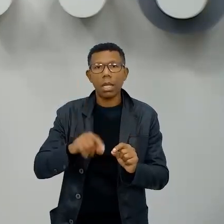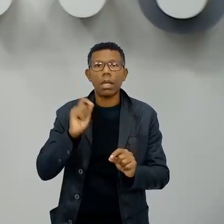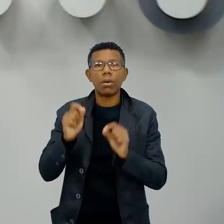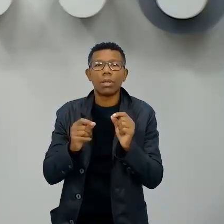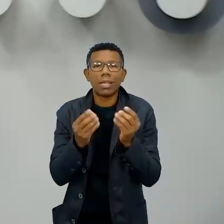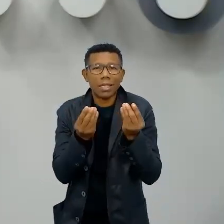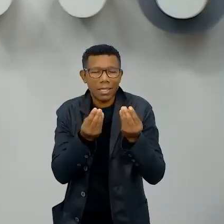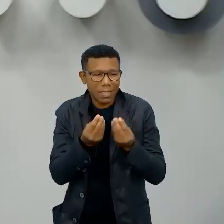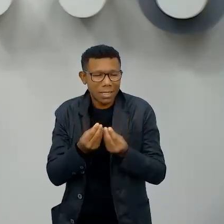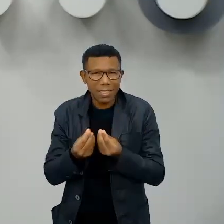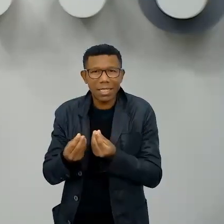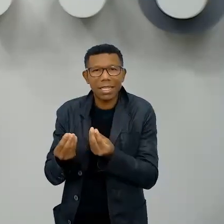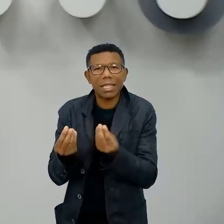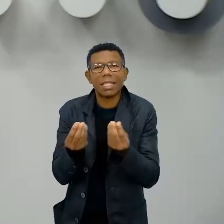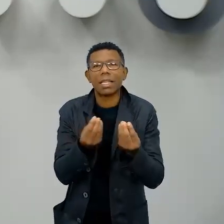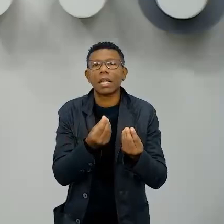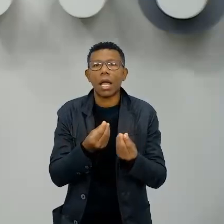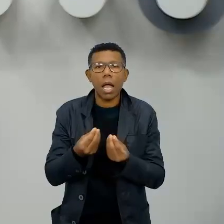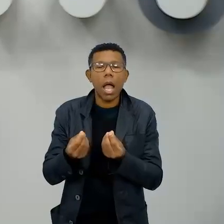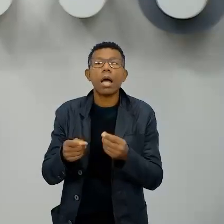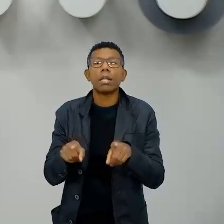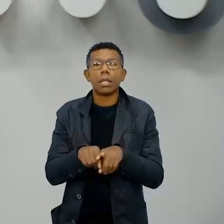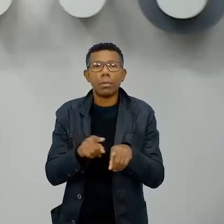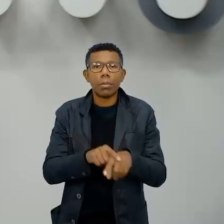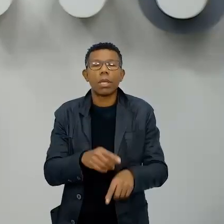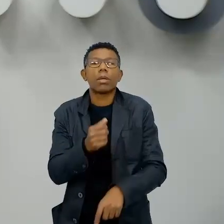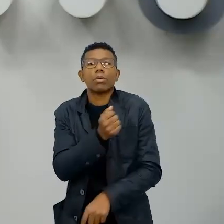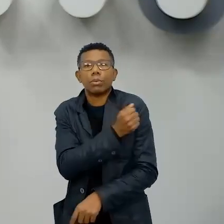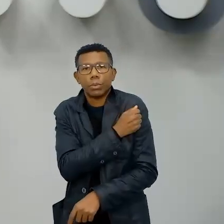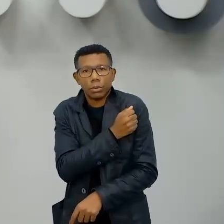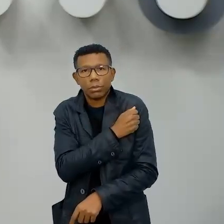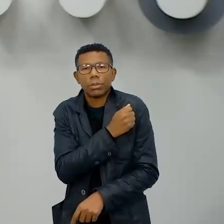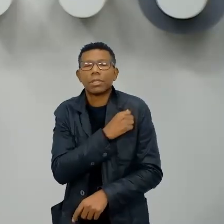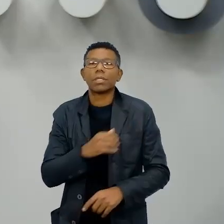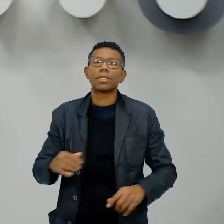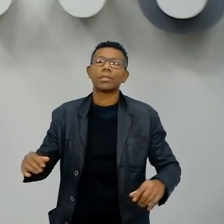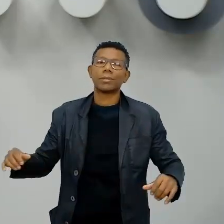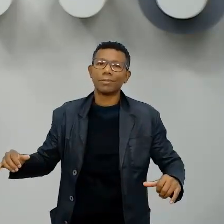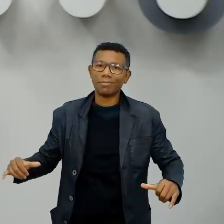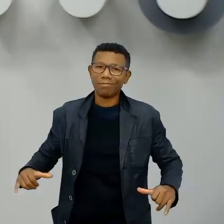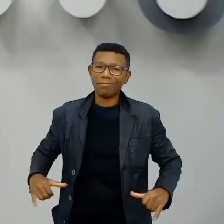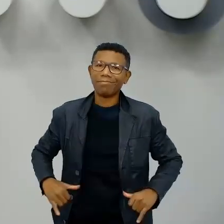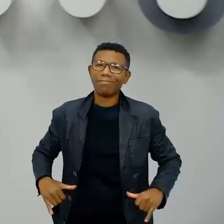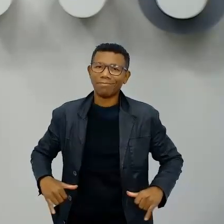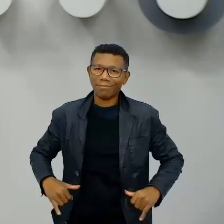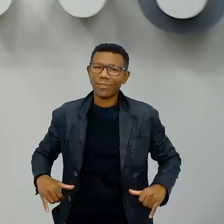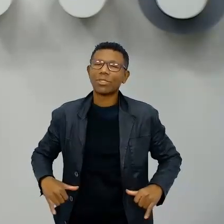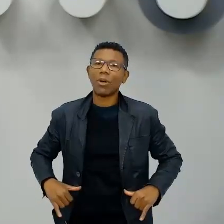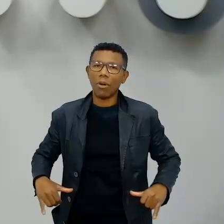muito delicada, que inclusive os nossos estudantes sofrem, né? Os números indicam,